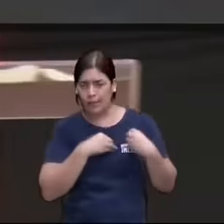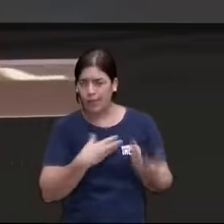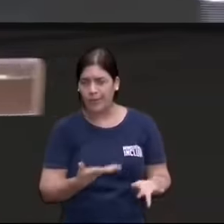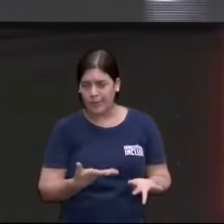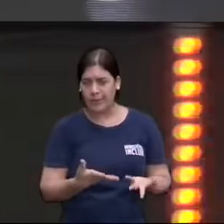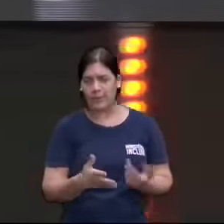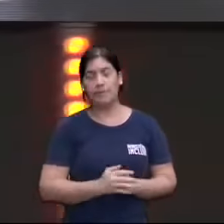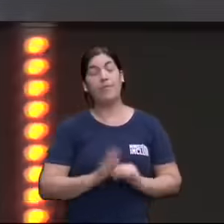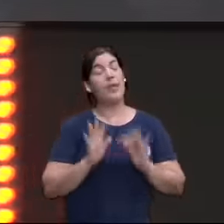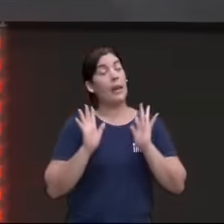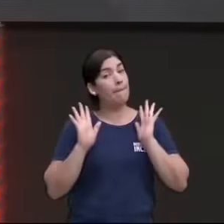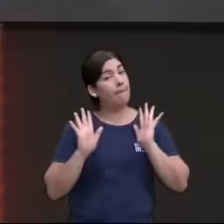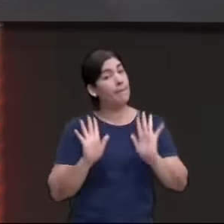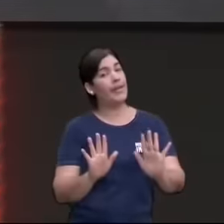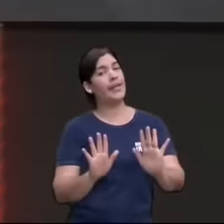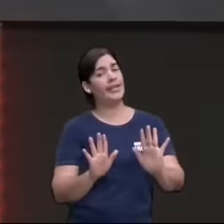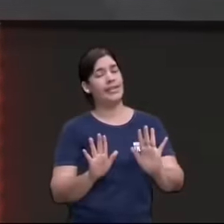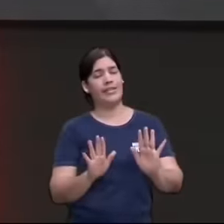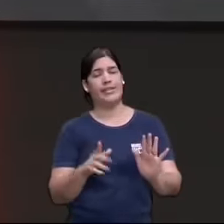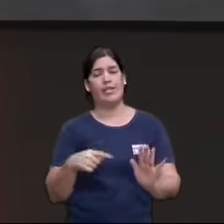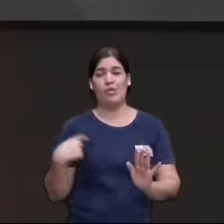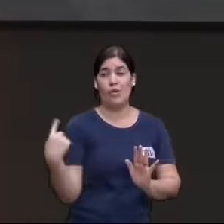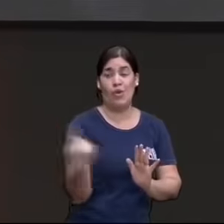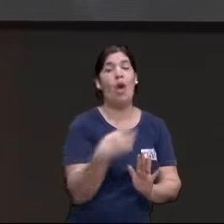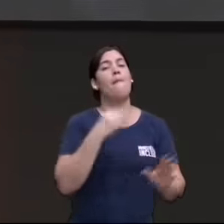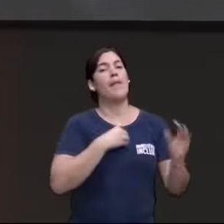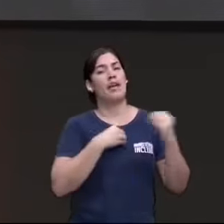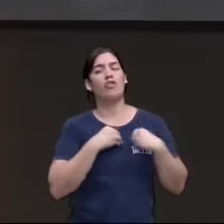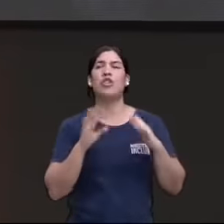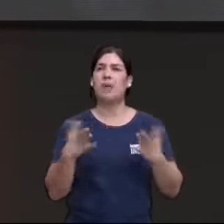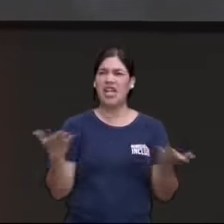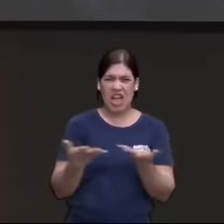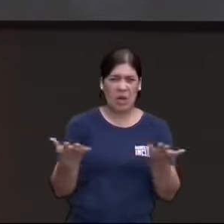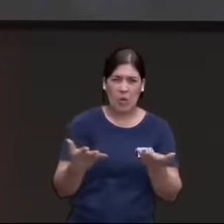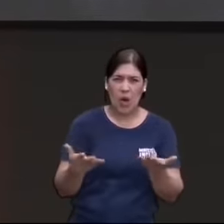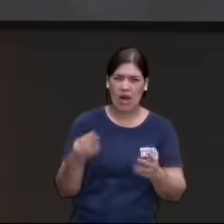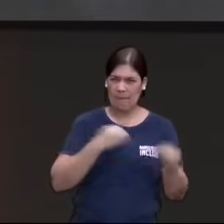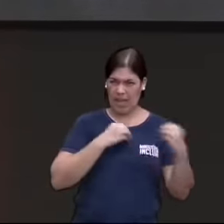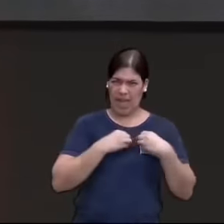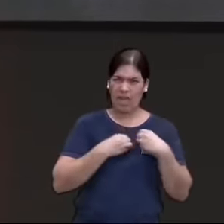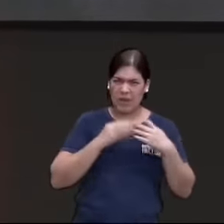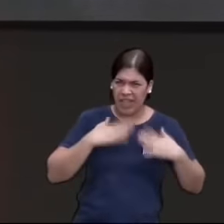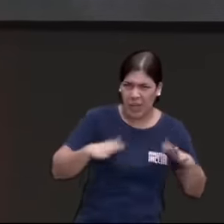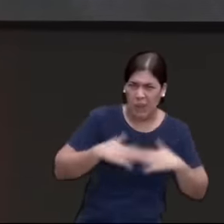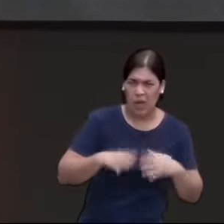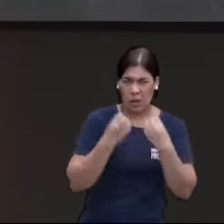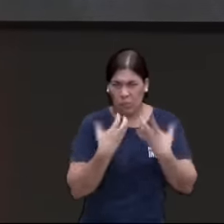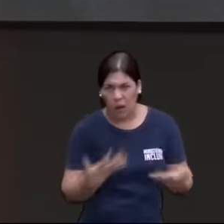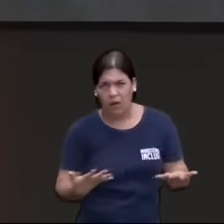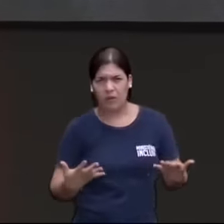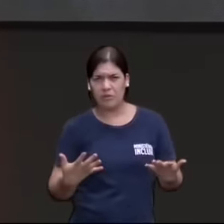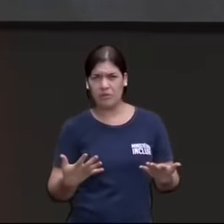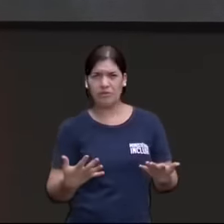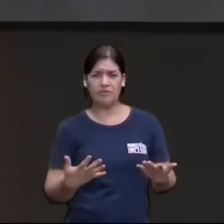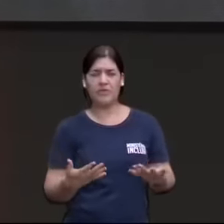Agora, somos pecadores e por isso agora vamos dizer que pecado é tranquilo? Que